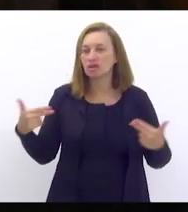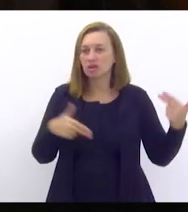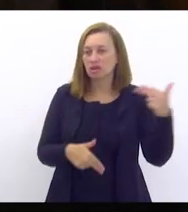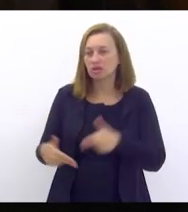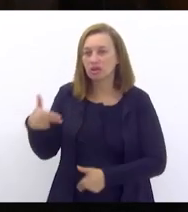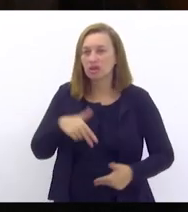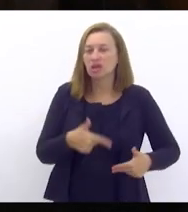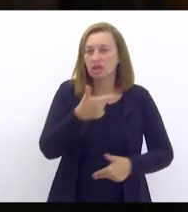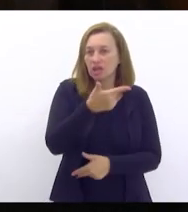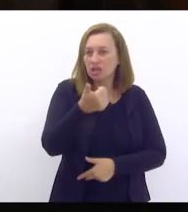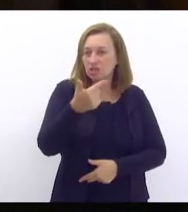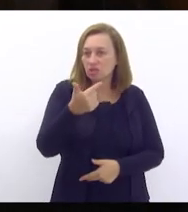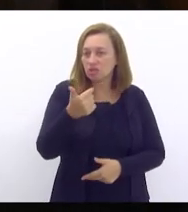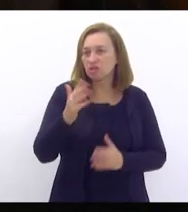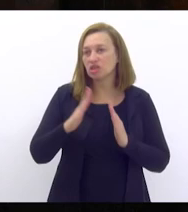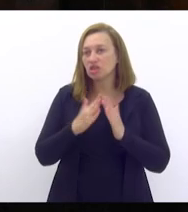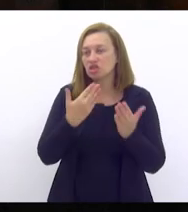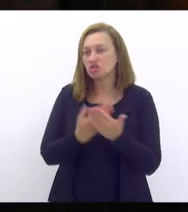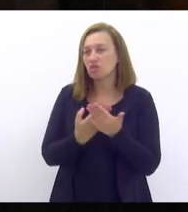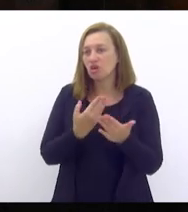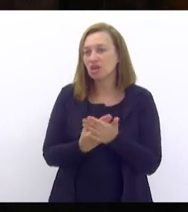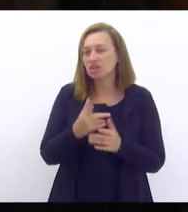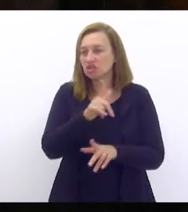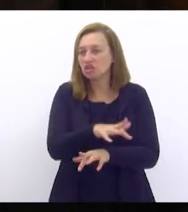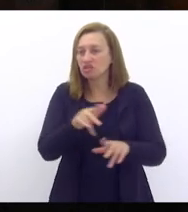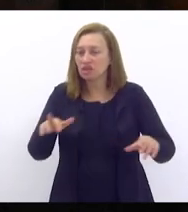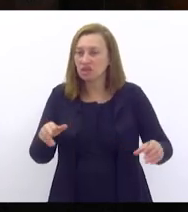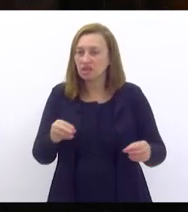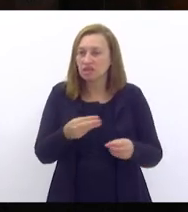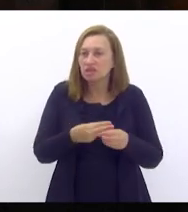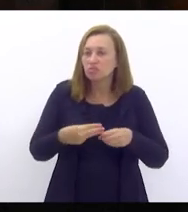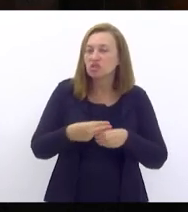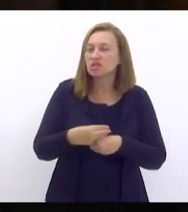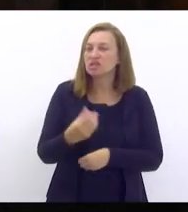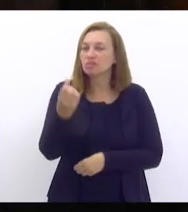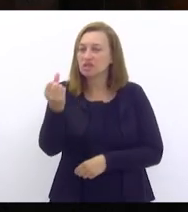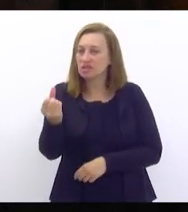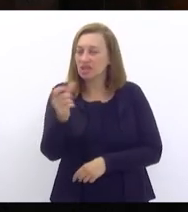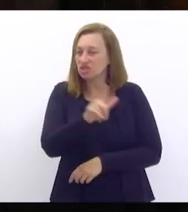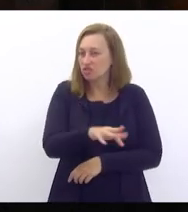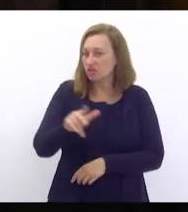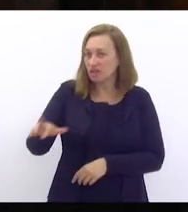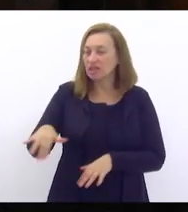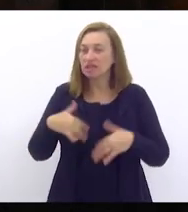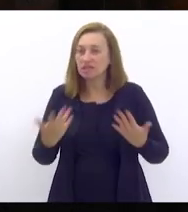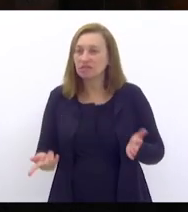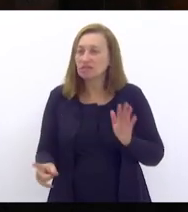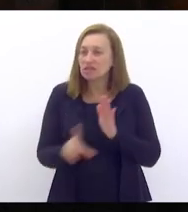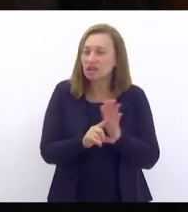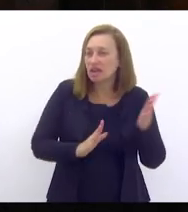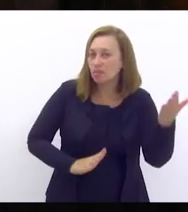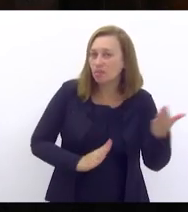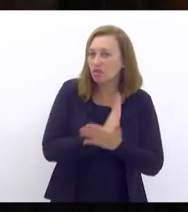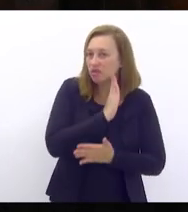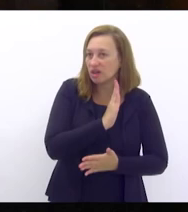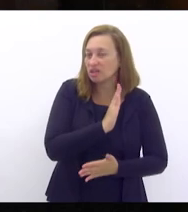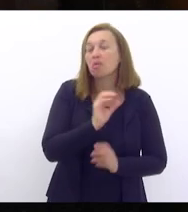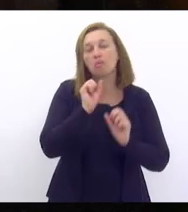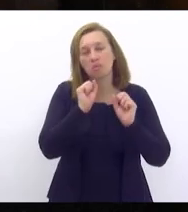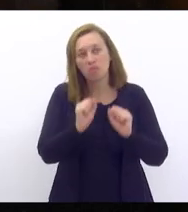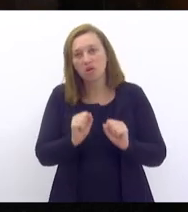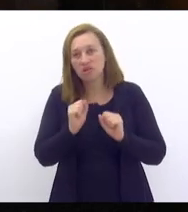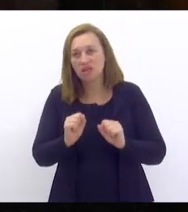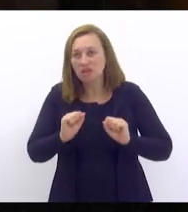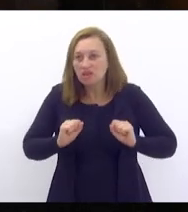12 escolas diferentes, em 6 municípios diferentes. Então, essa legislação, sendo aprovada, poderá